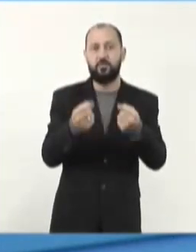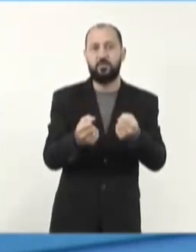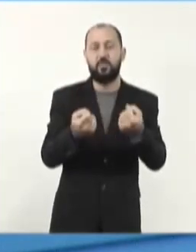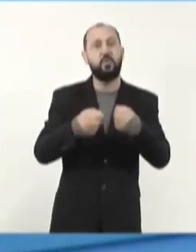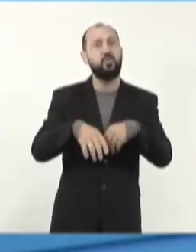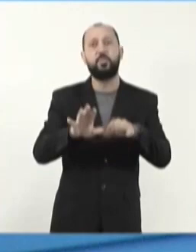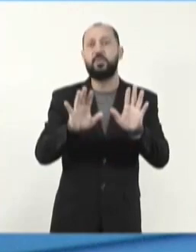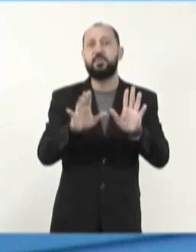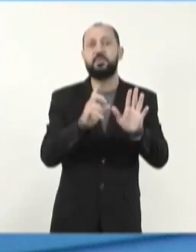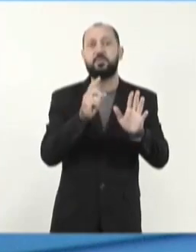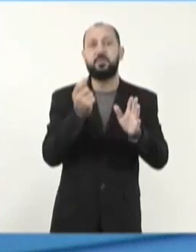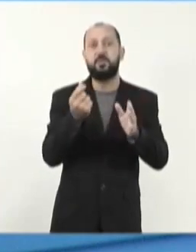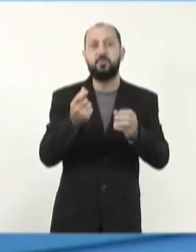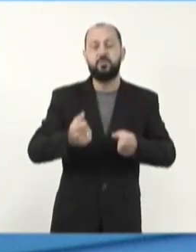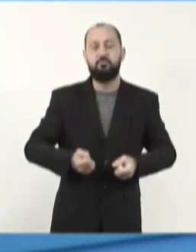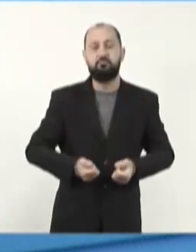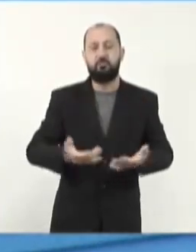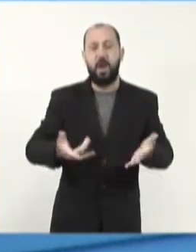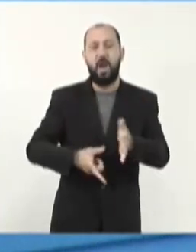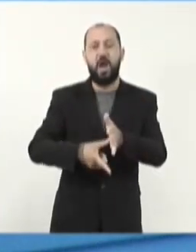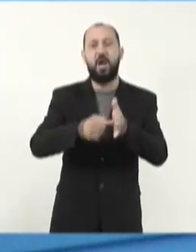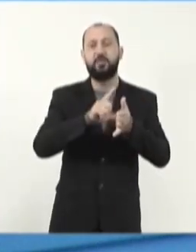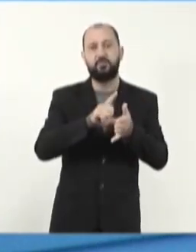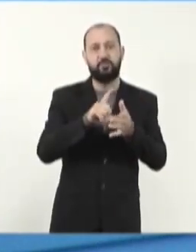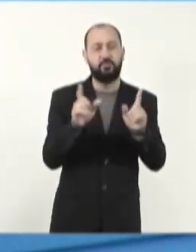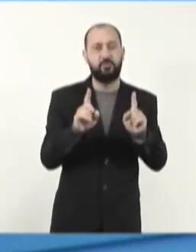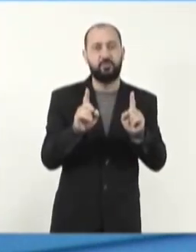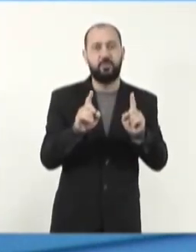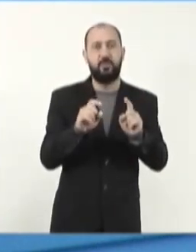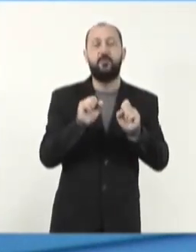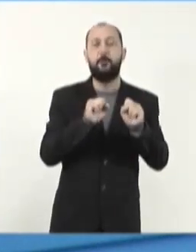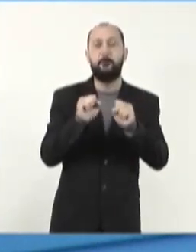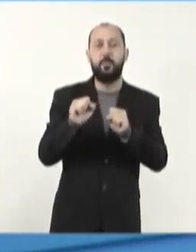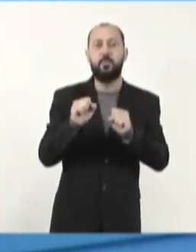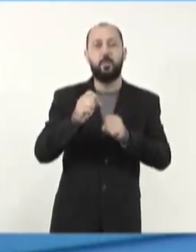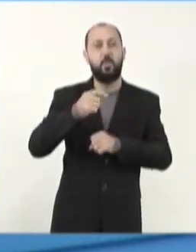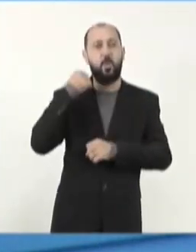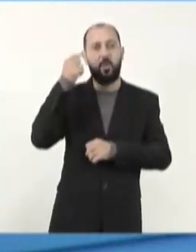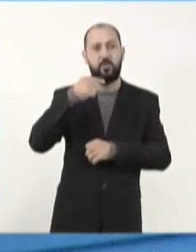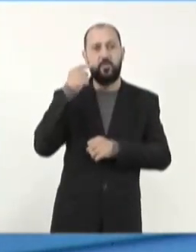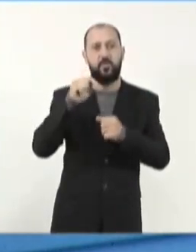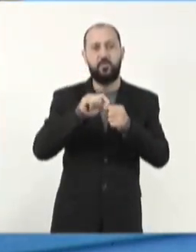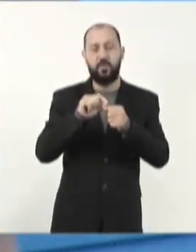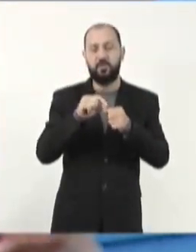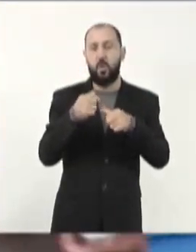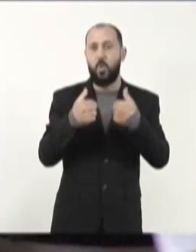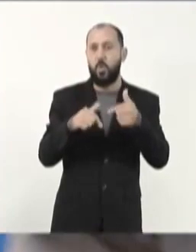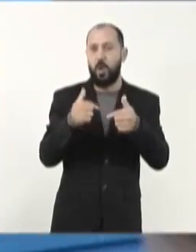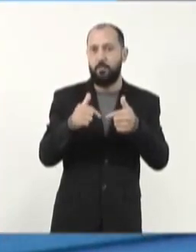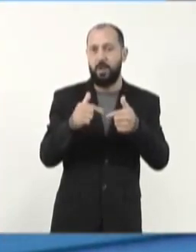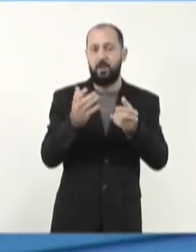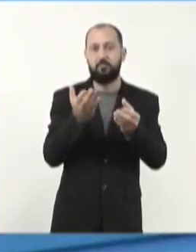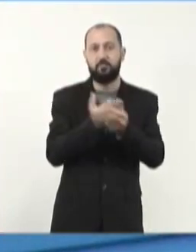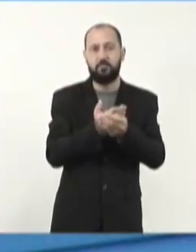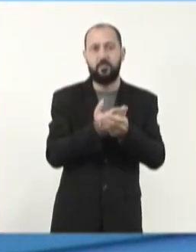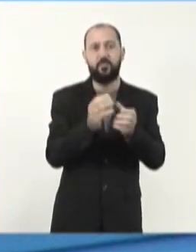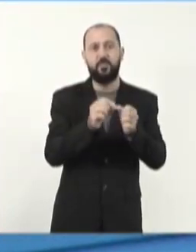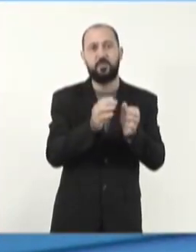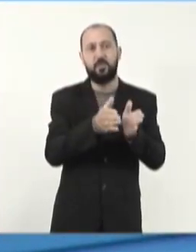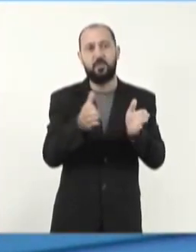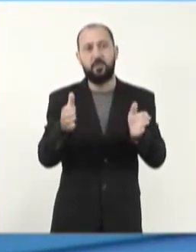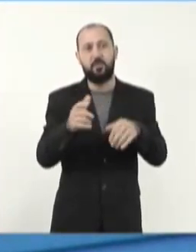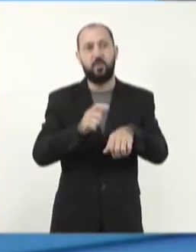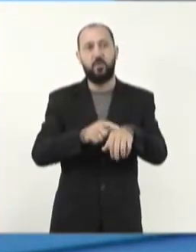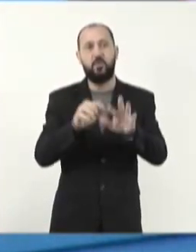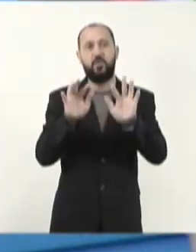ele não precisa dispor de recurso anteriormente, vai poder o advogado fazer a execução e, ao final, né, doutor